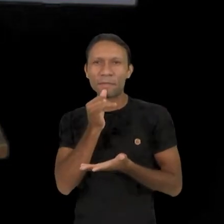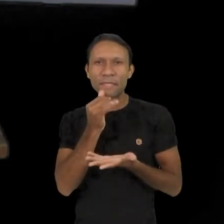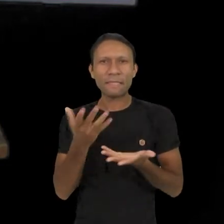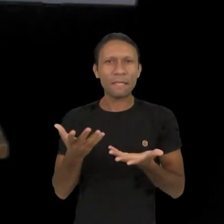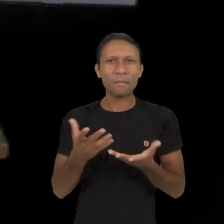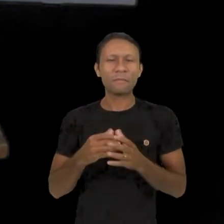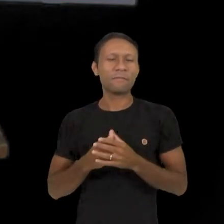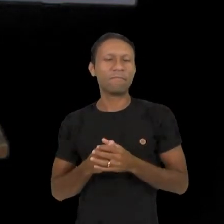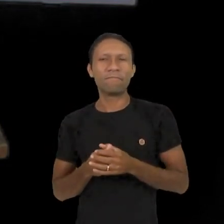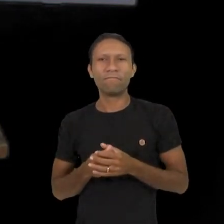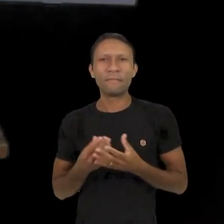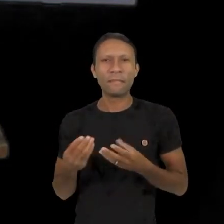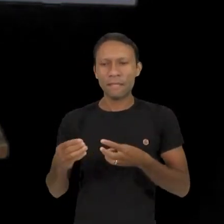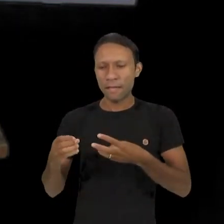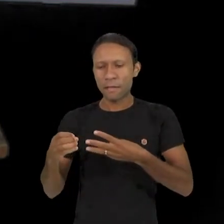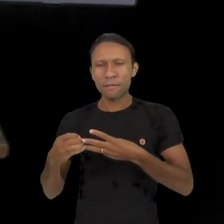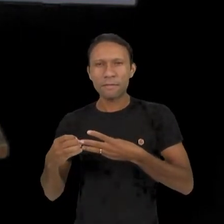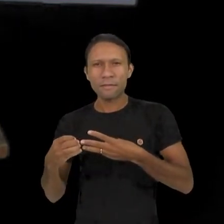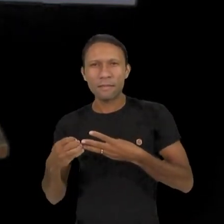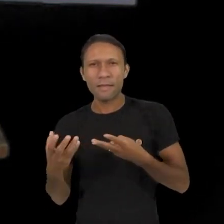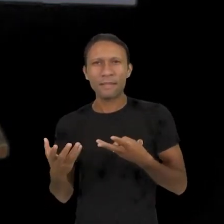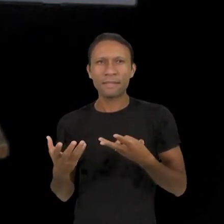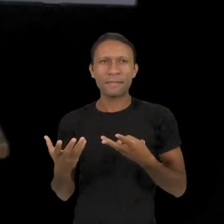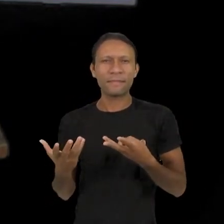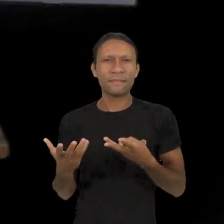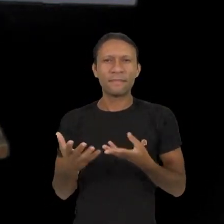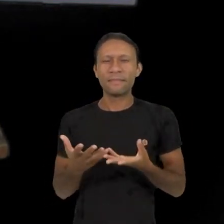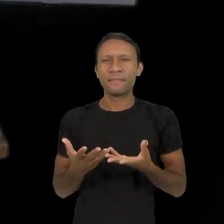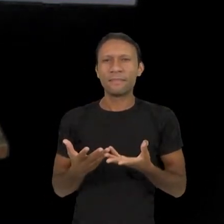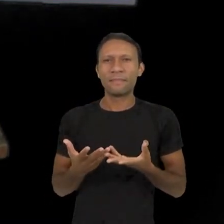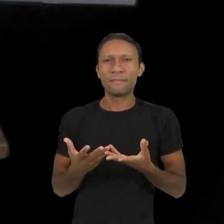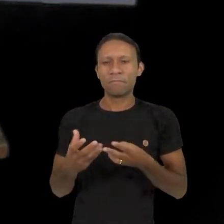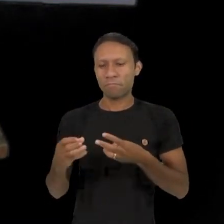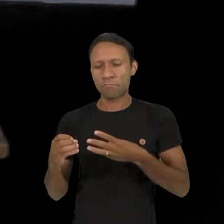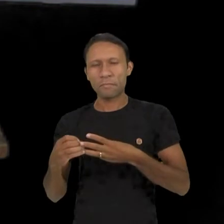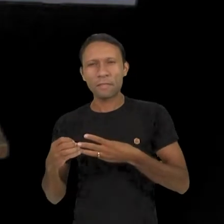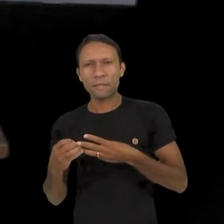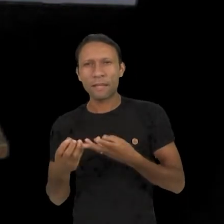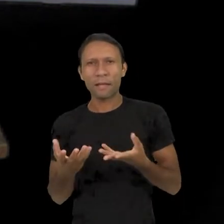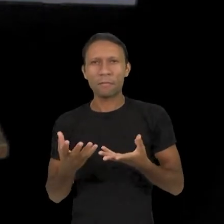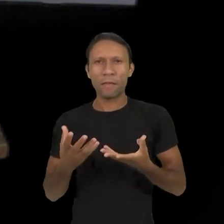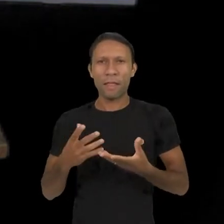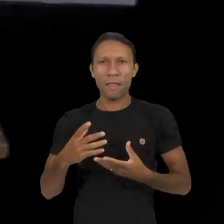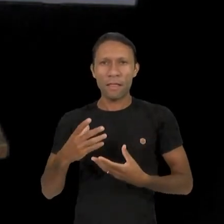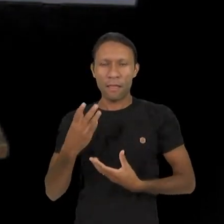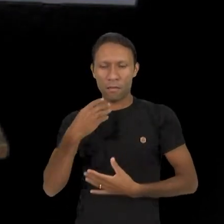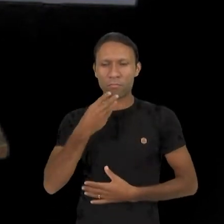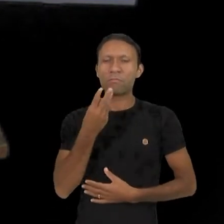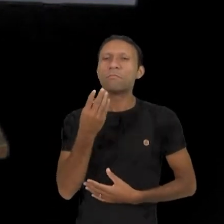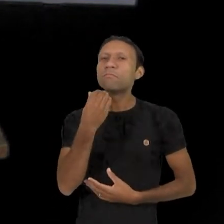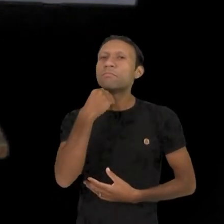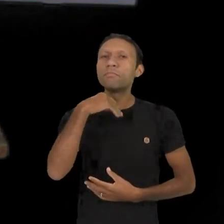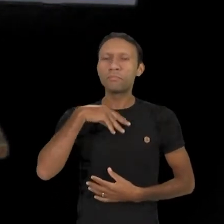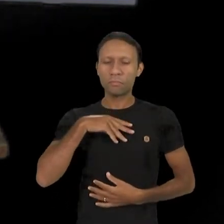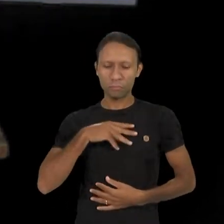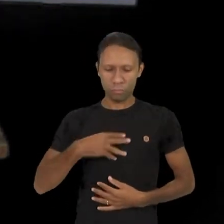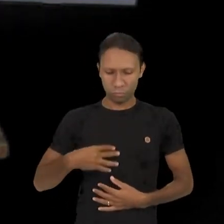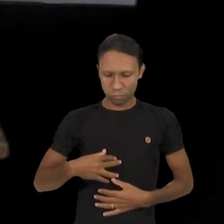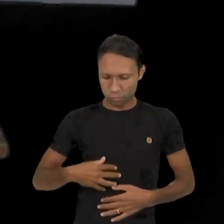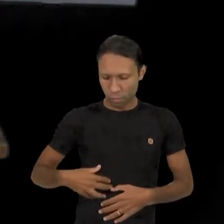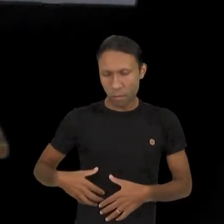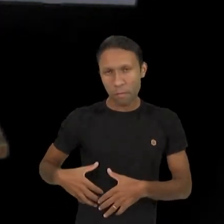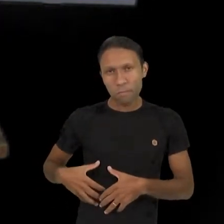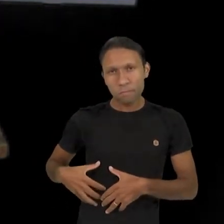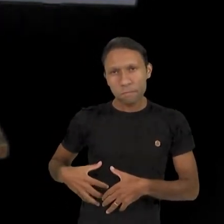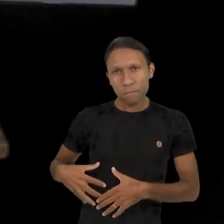em células glandulares, tá? Ou células, por exemplo, do fígado, beleza? Então, a